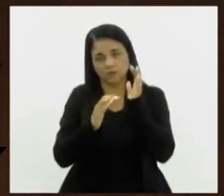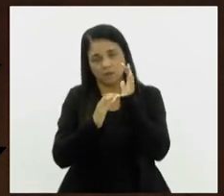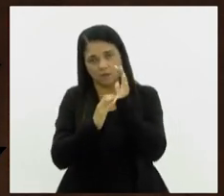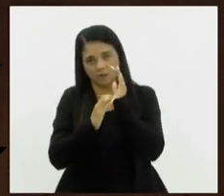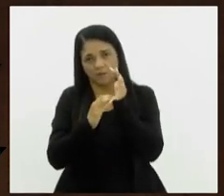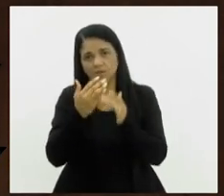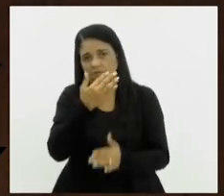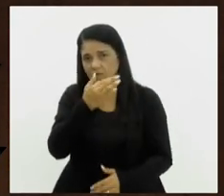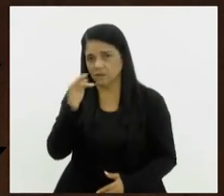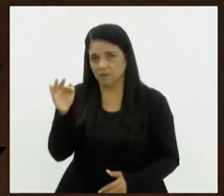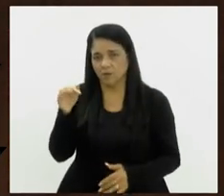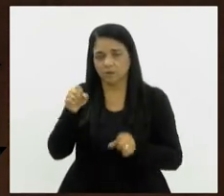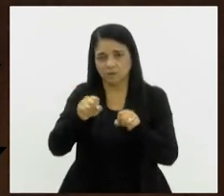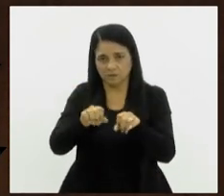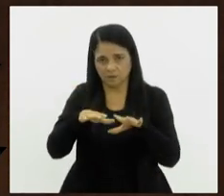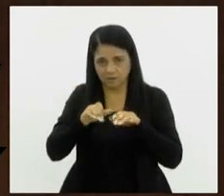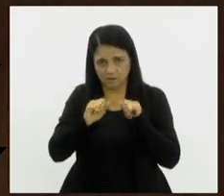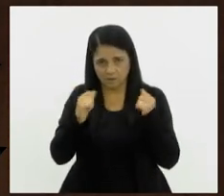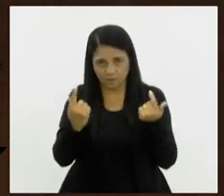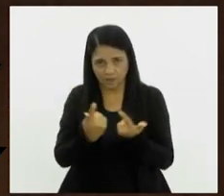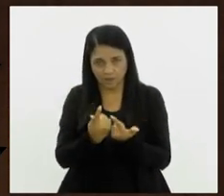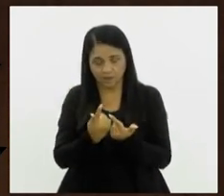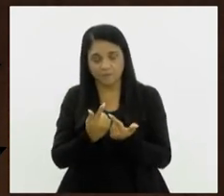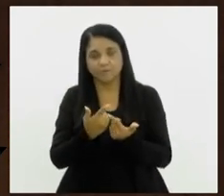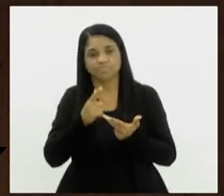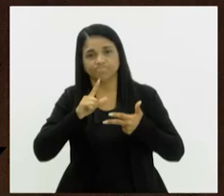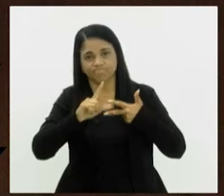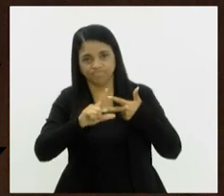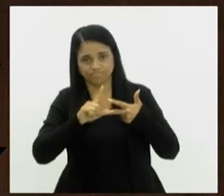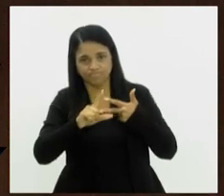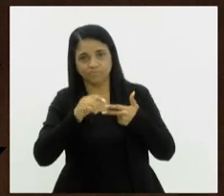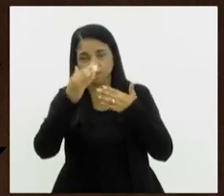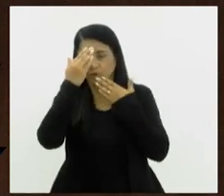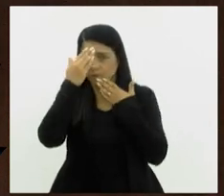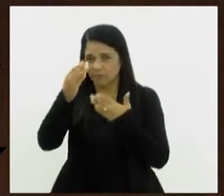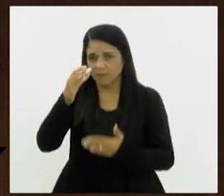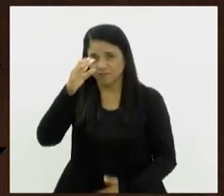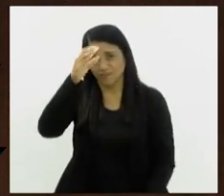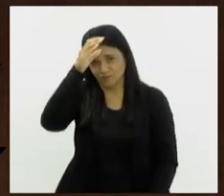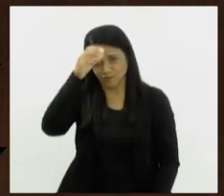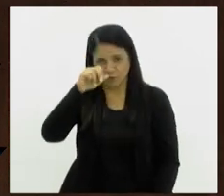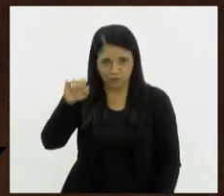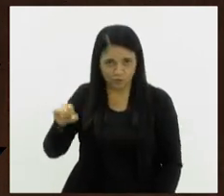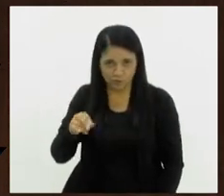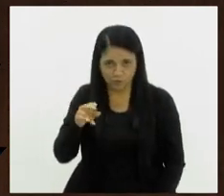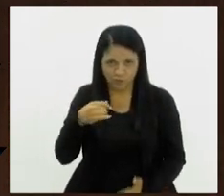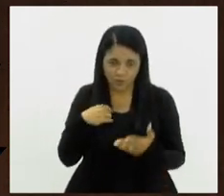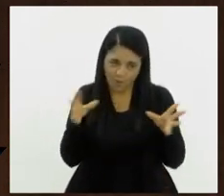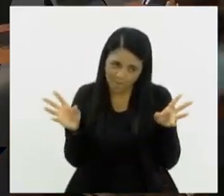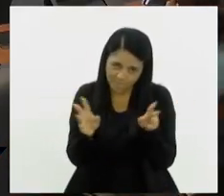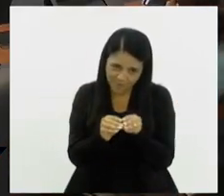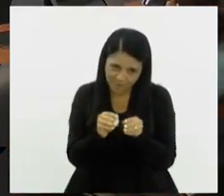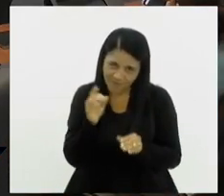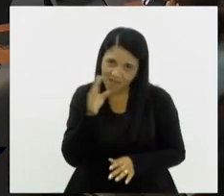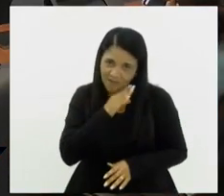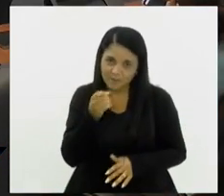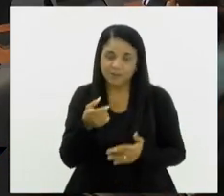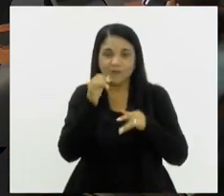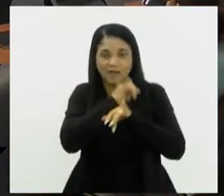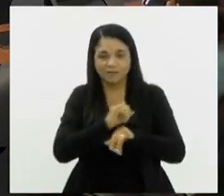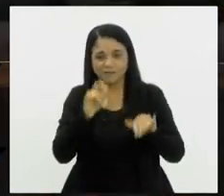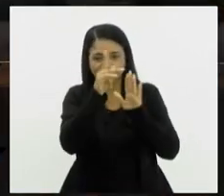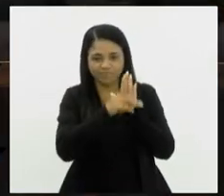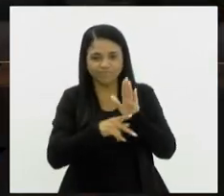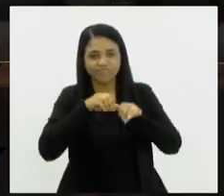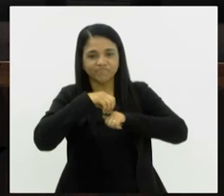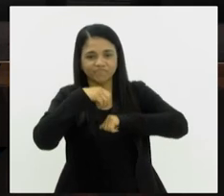Federal e nas Assembleias Legislativas. Obrigado, presidenta Tia Ju, viu que não fui tão longo assim. Anuncio,